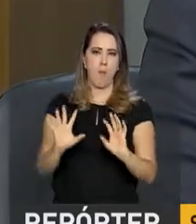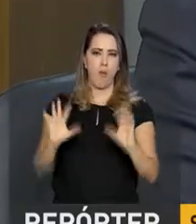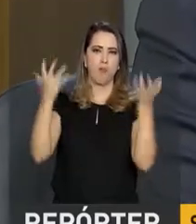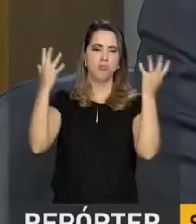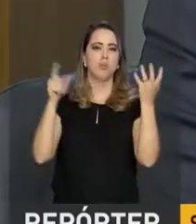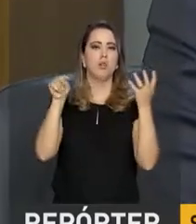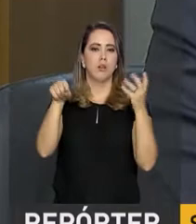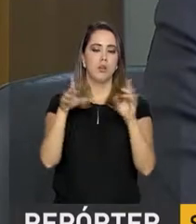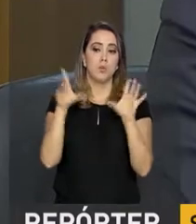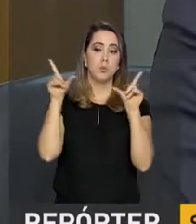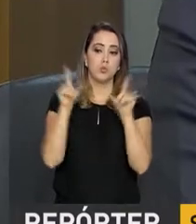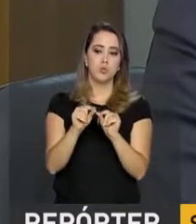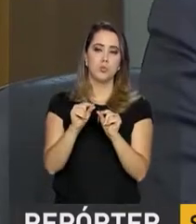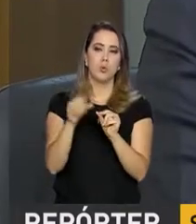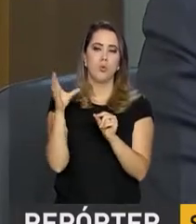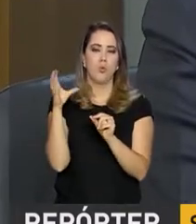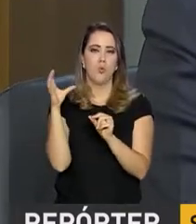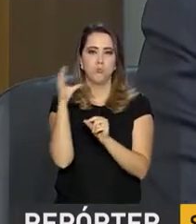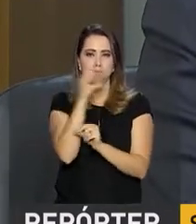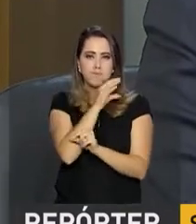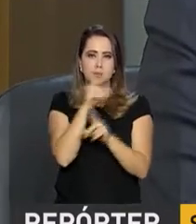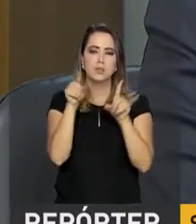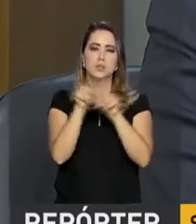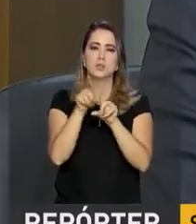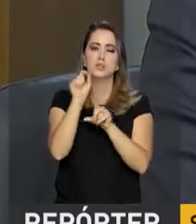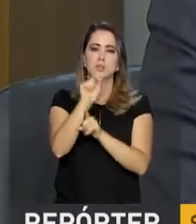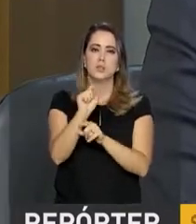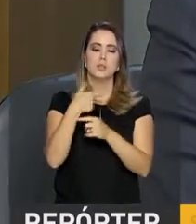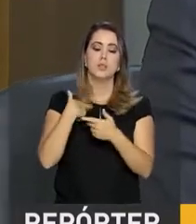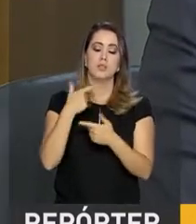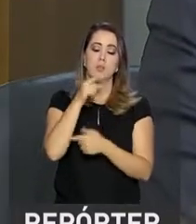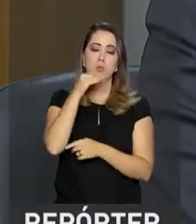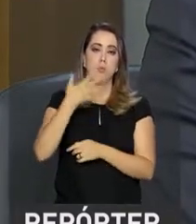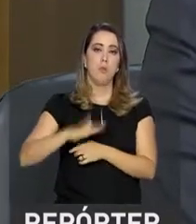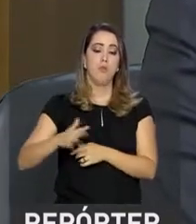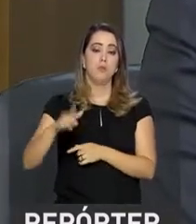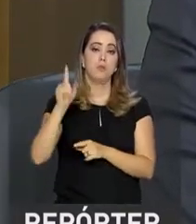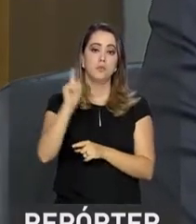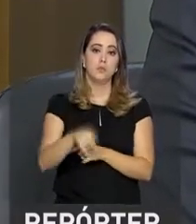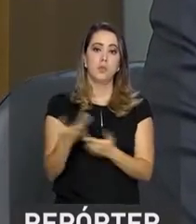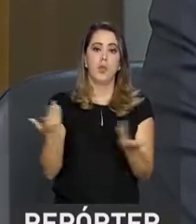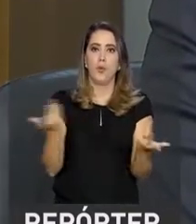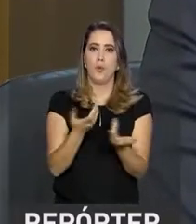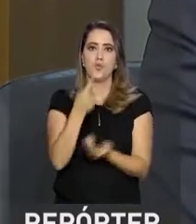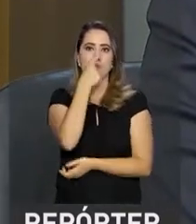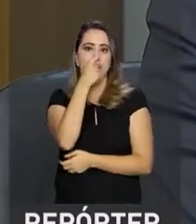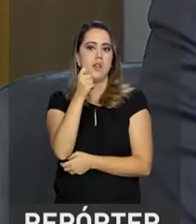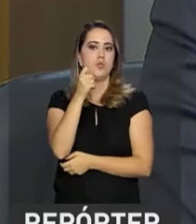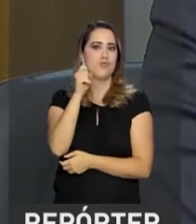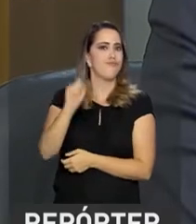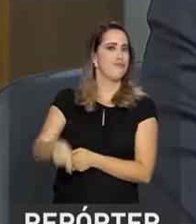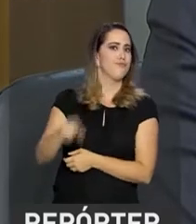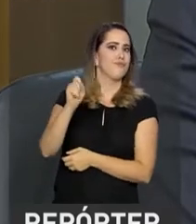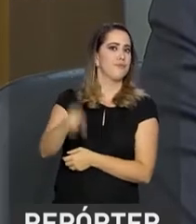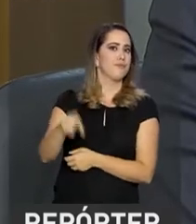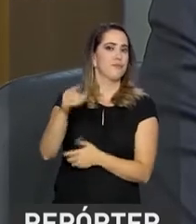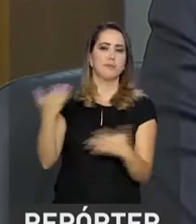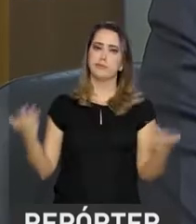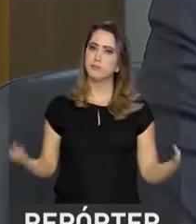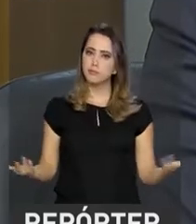diminuir o aquecimento global e osmar estão se tornando lixeiros do mundo então é